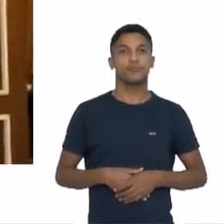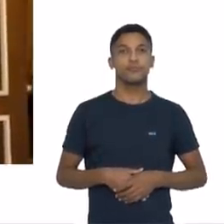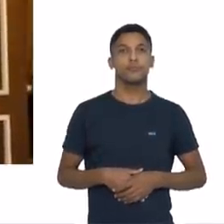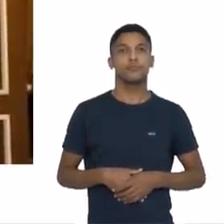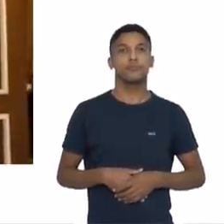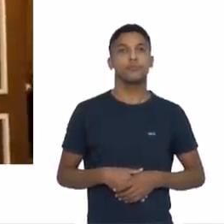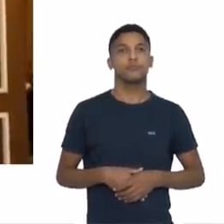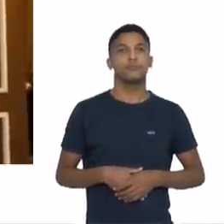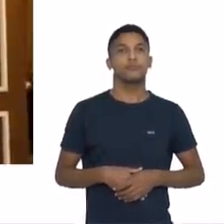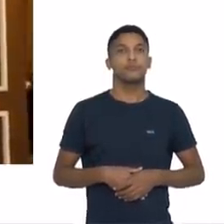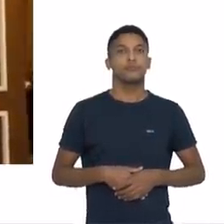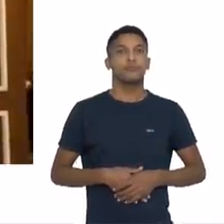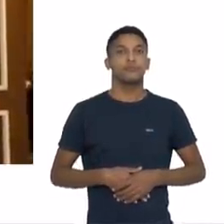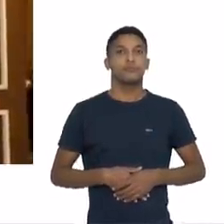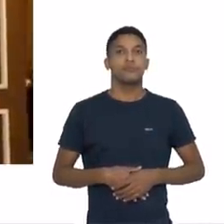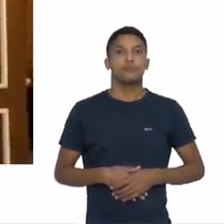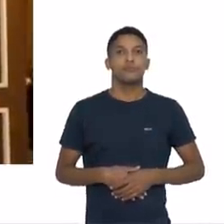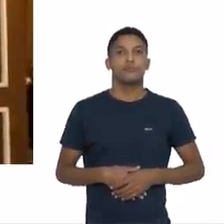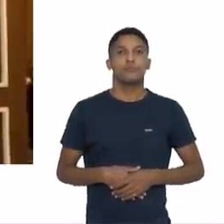Então,